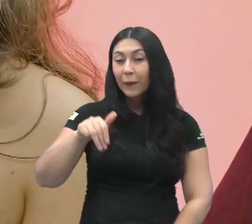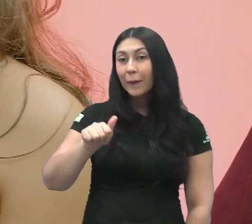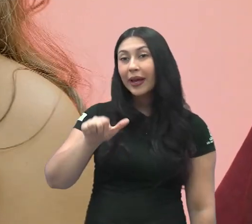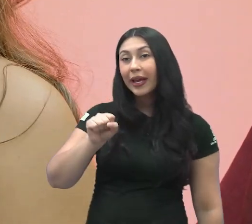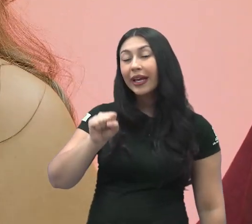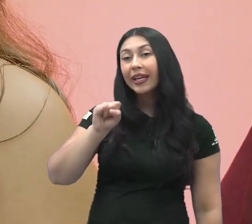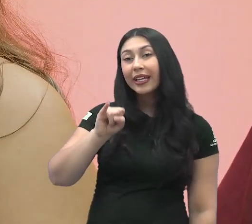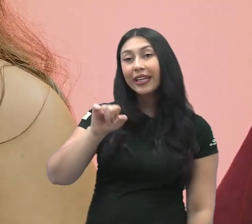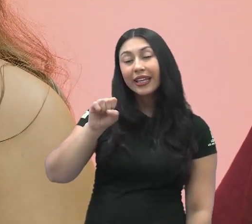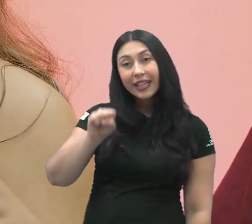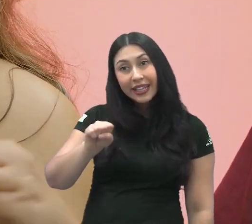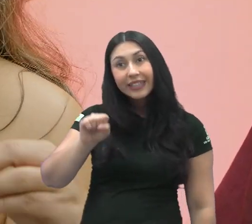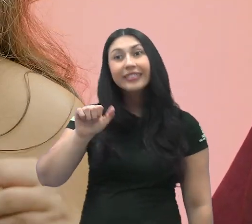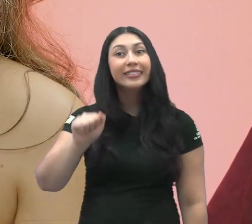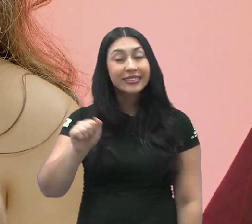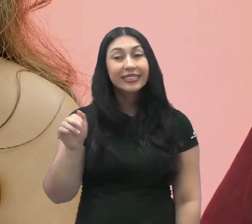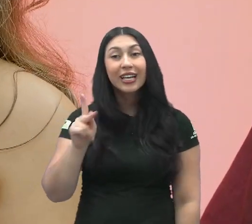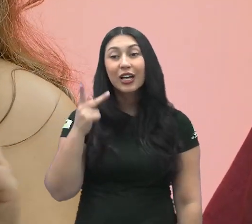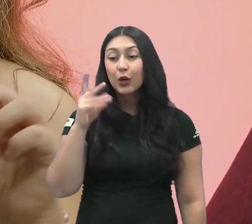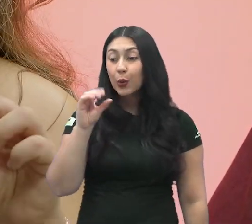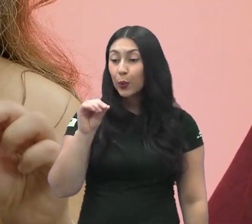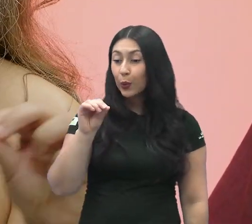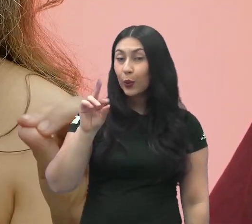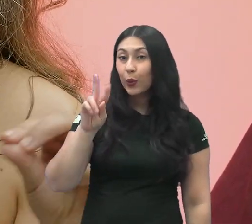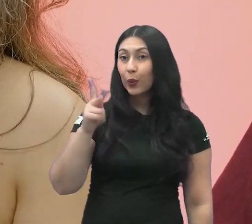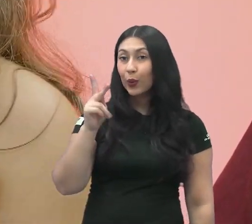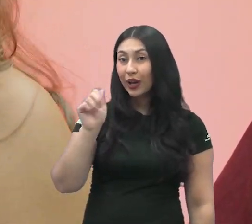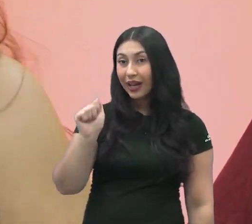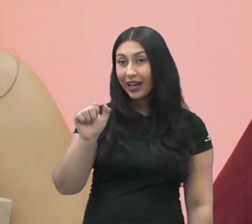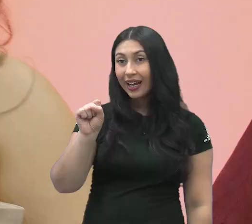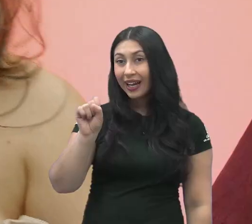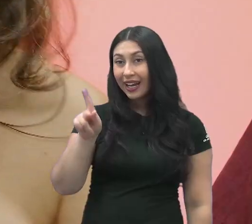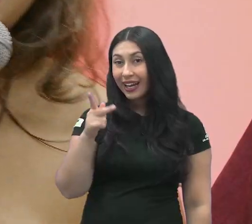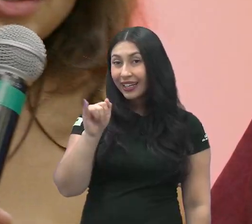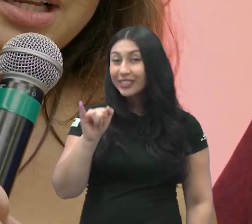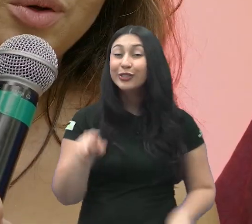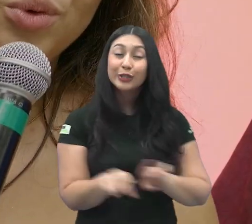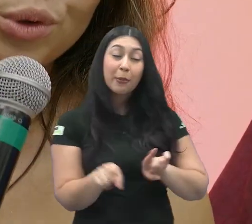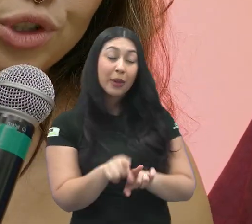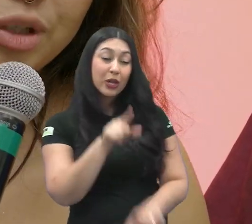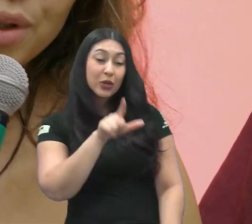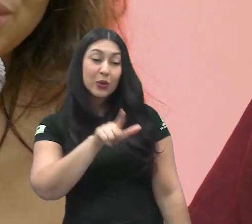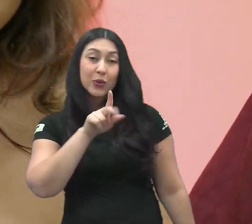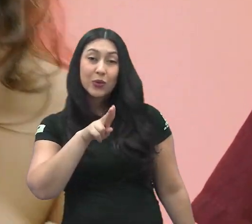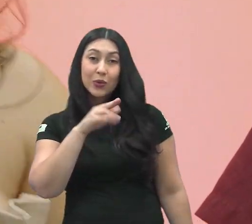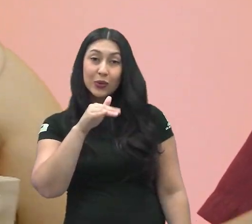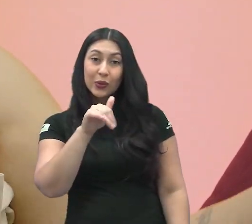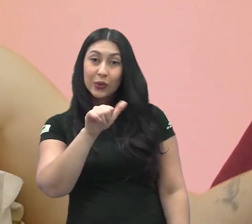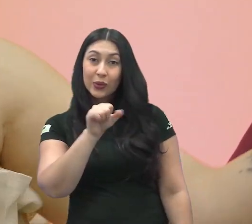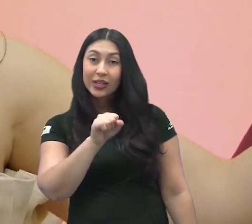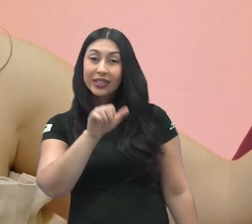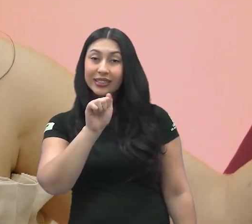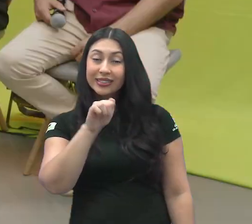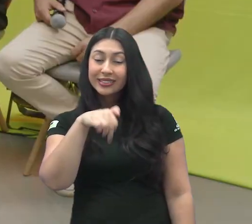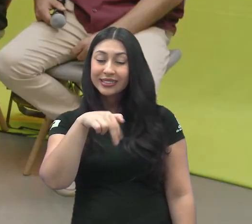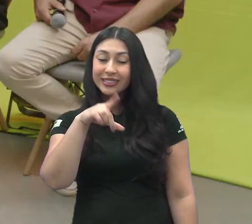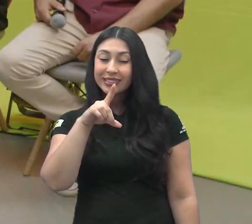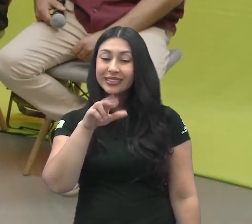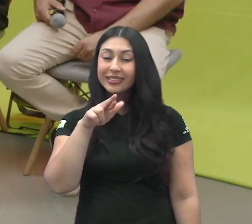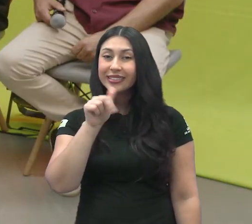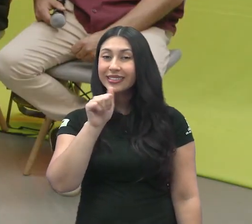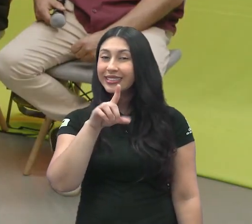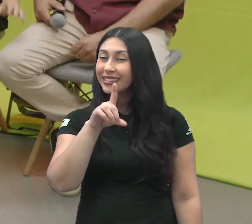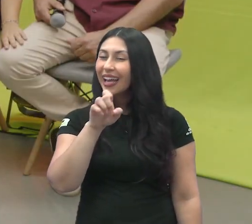Ohashi, com Y, S-A, né? O-H-A-S. Lucas Andrade, que ele é um pouco tímido, um pouco low profile, mas ele